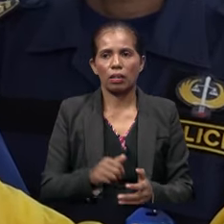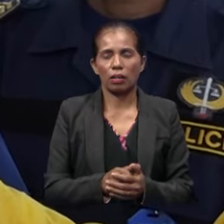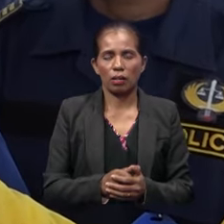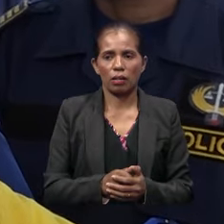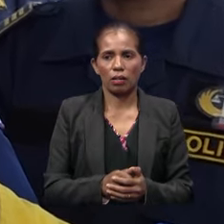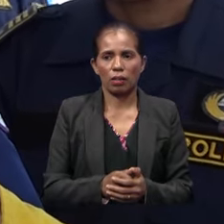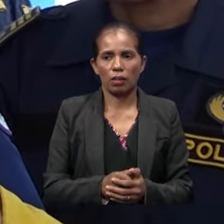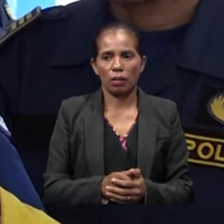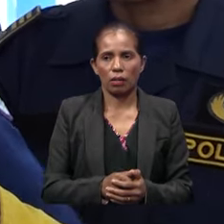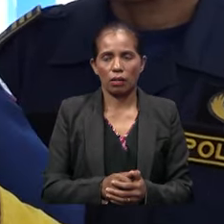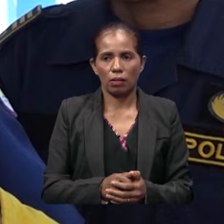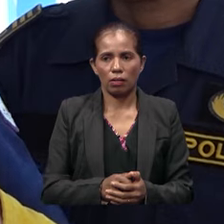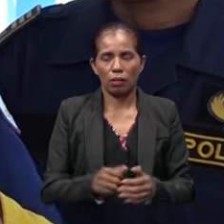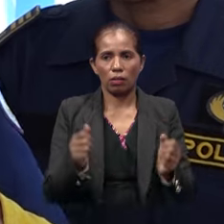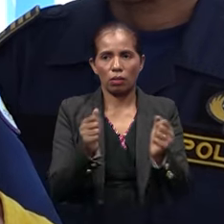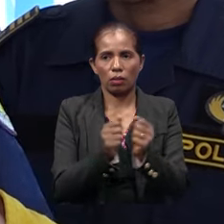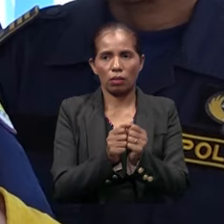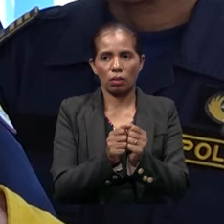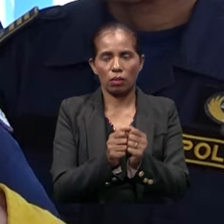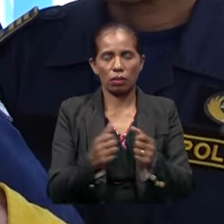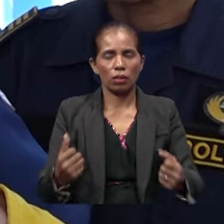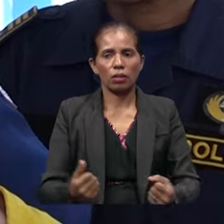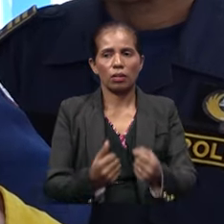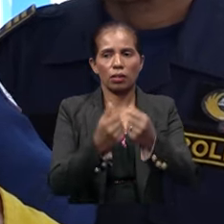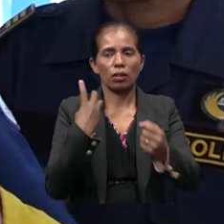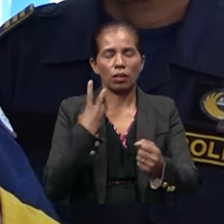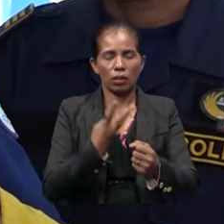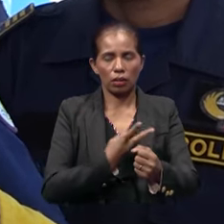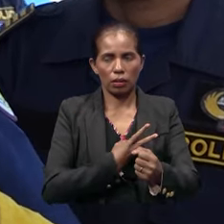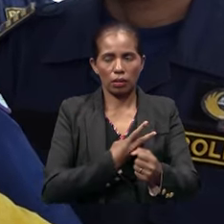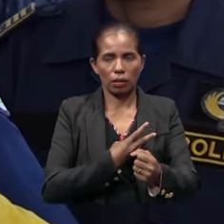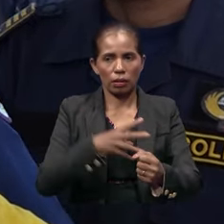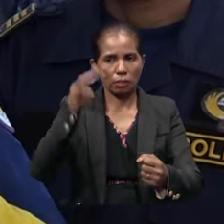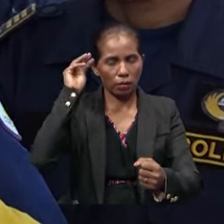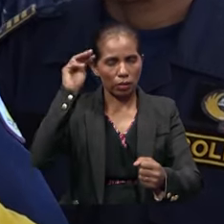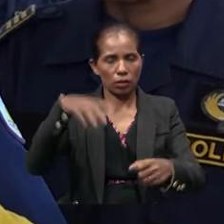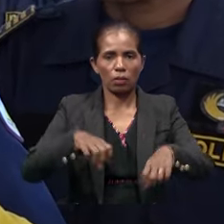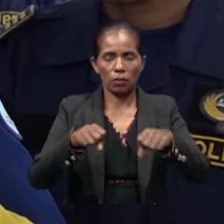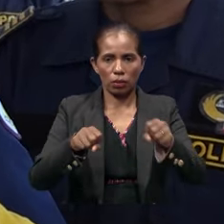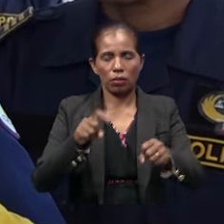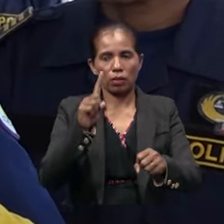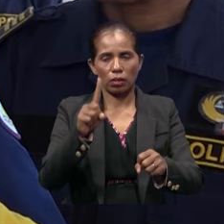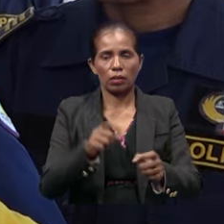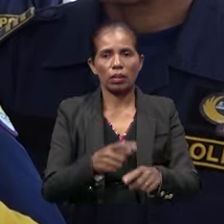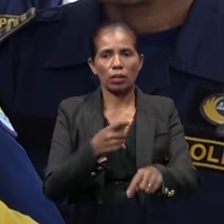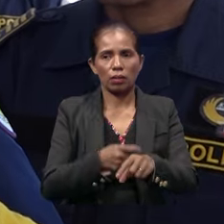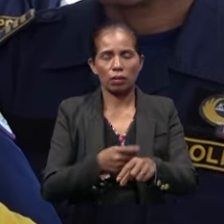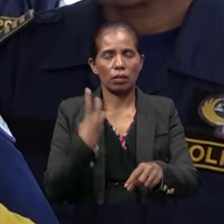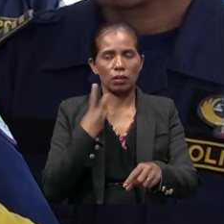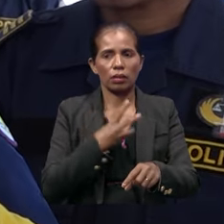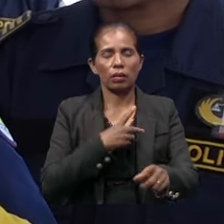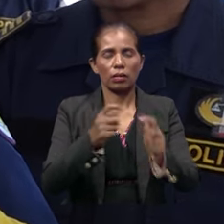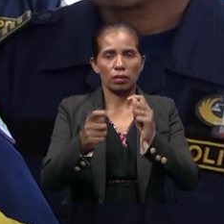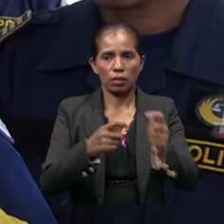maka ho accident traffic entre ho itaninia ho motorizada e momento nei tane transito